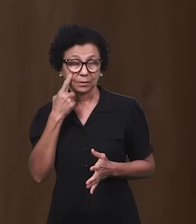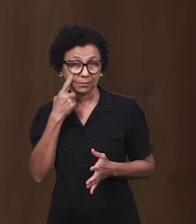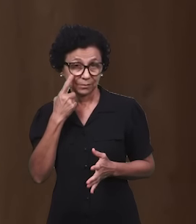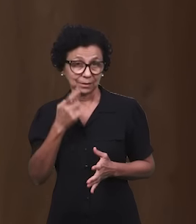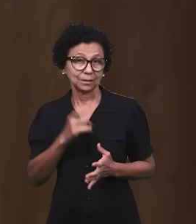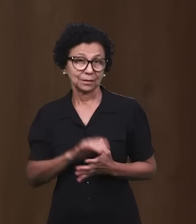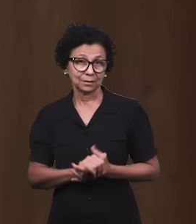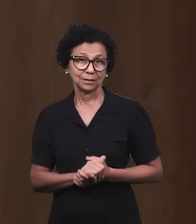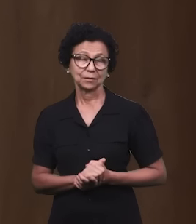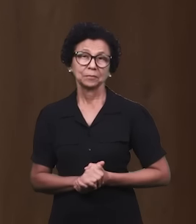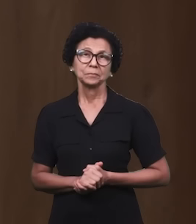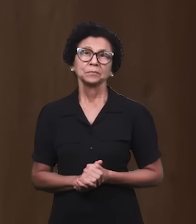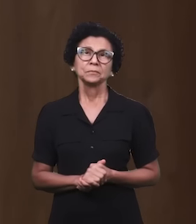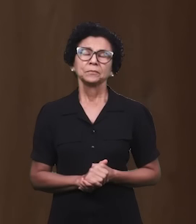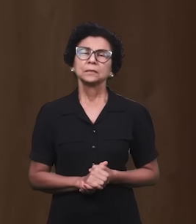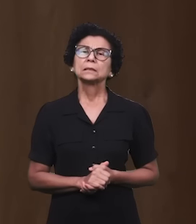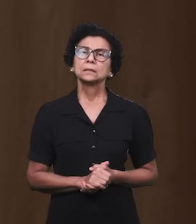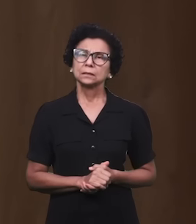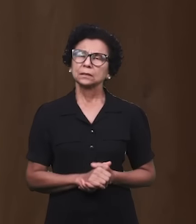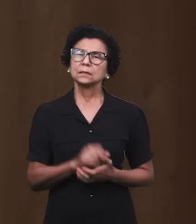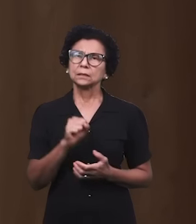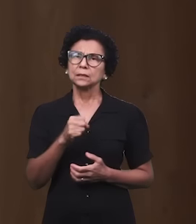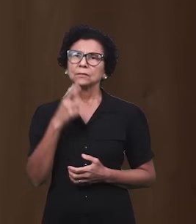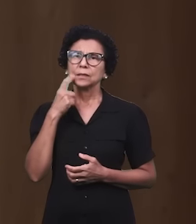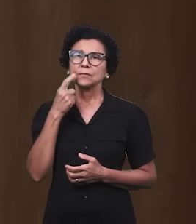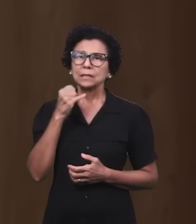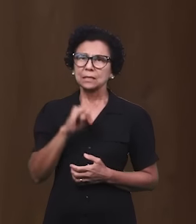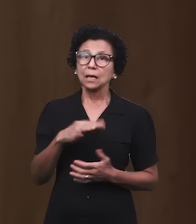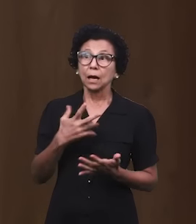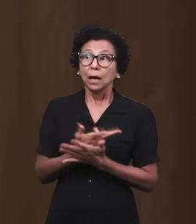aqui, ele é especialista, ele vai provar se realmente houve o milagre.